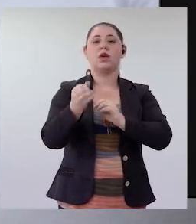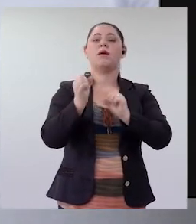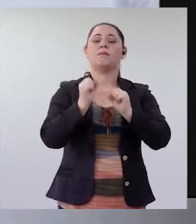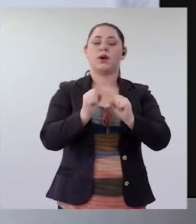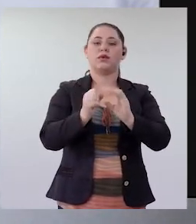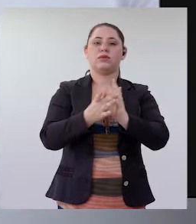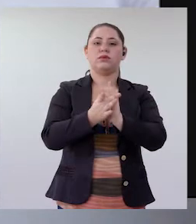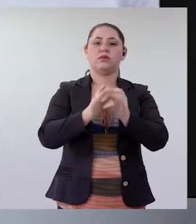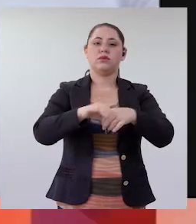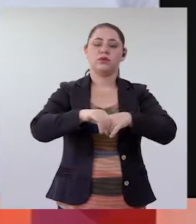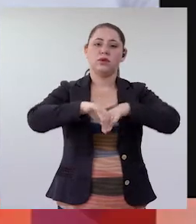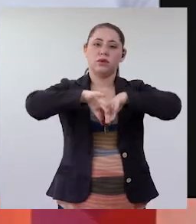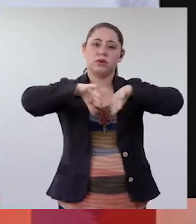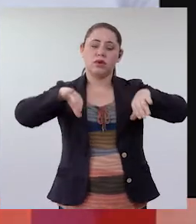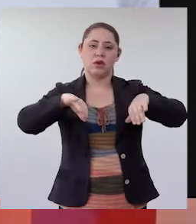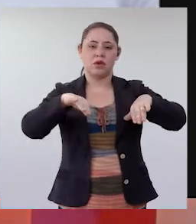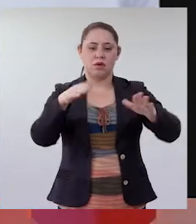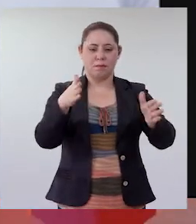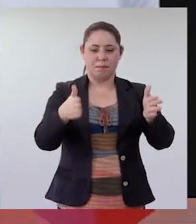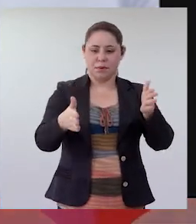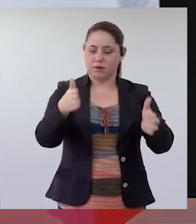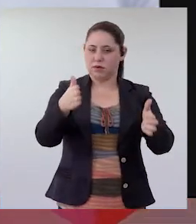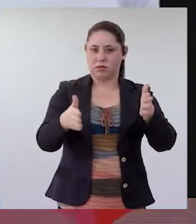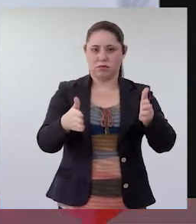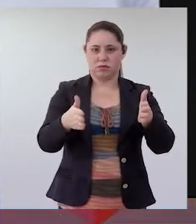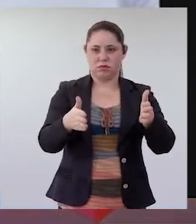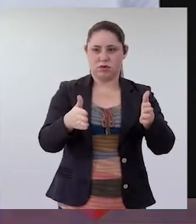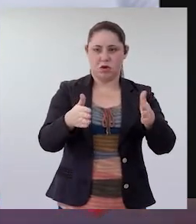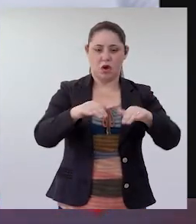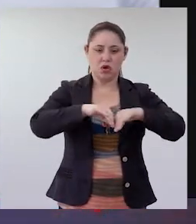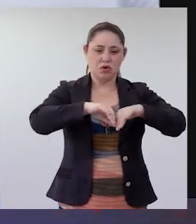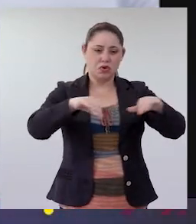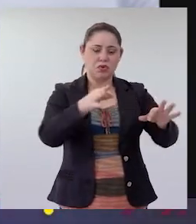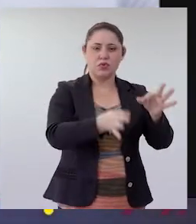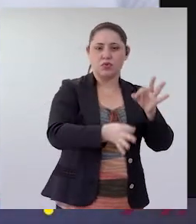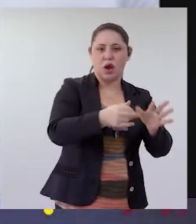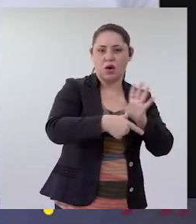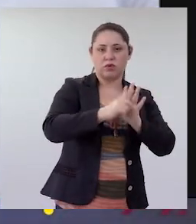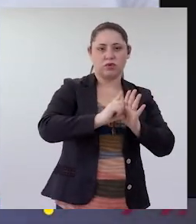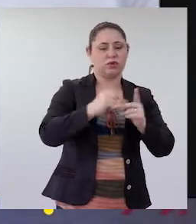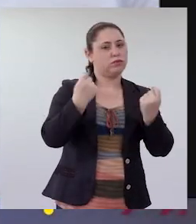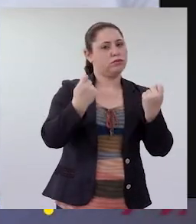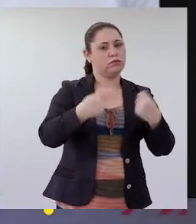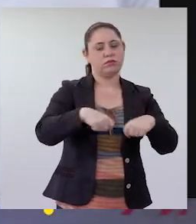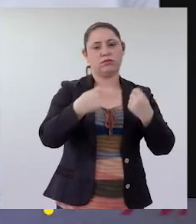direto, sem prazo, sem prévia separação judicial,